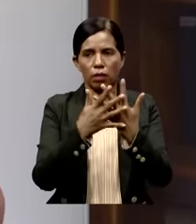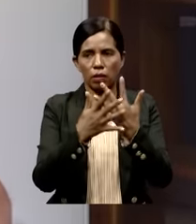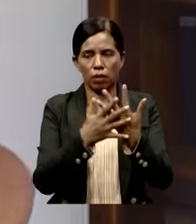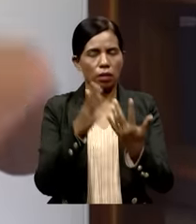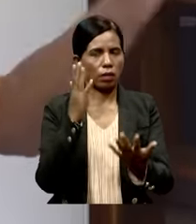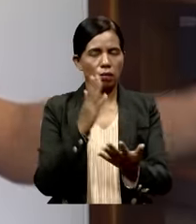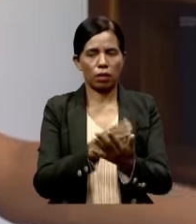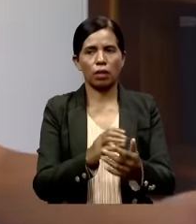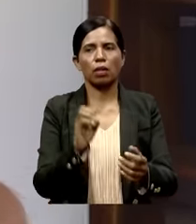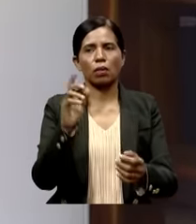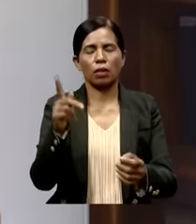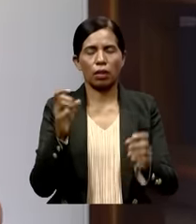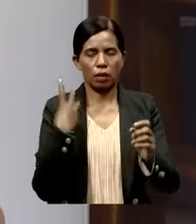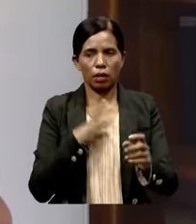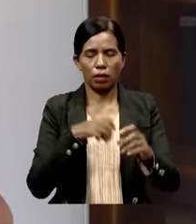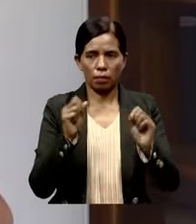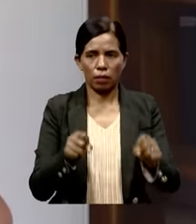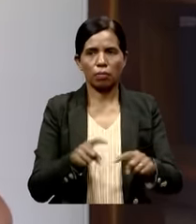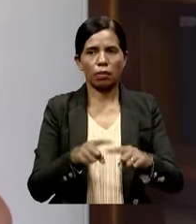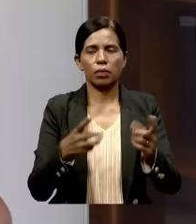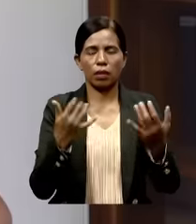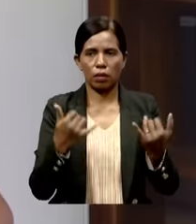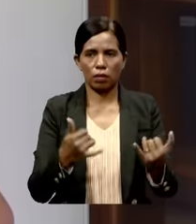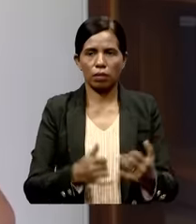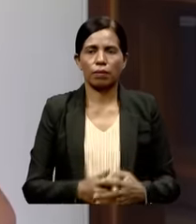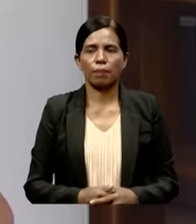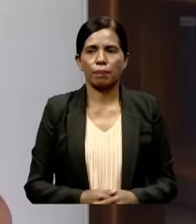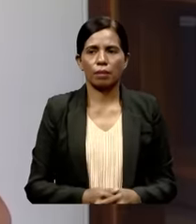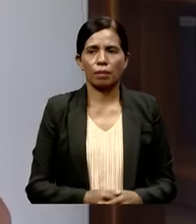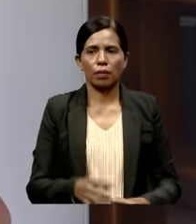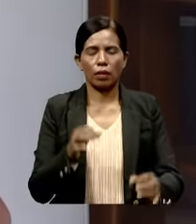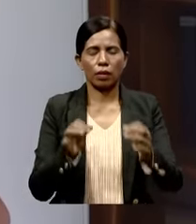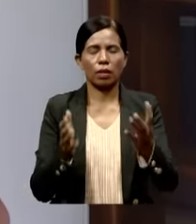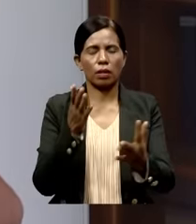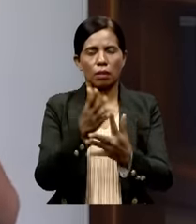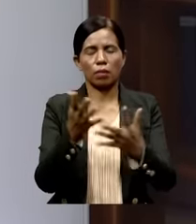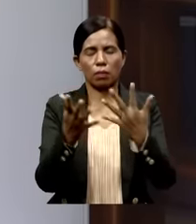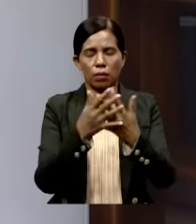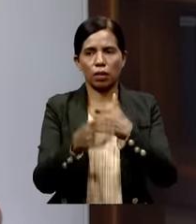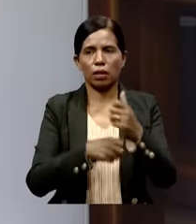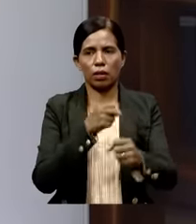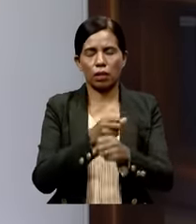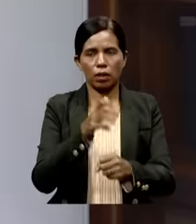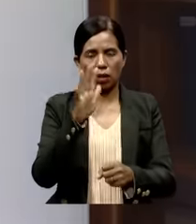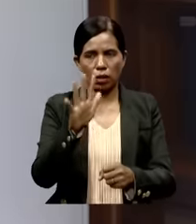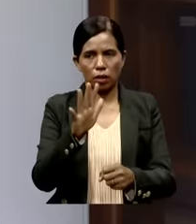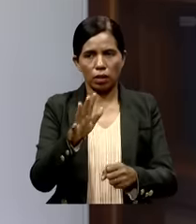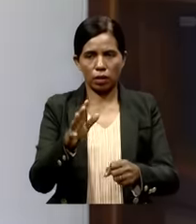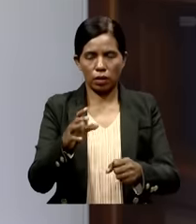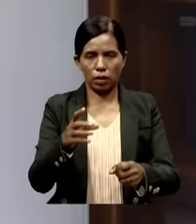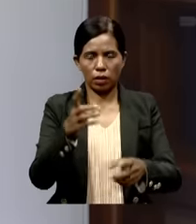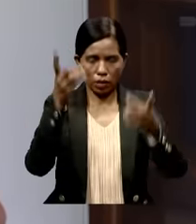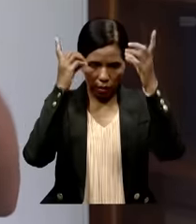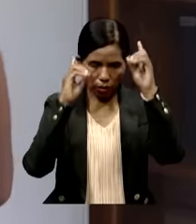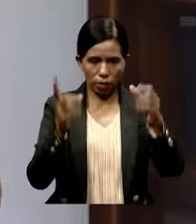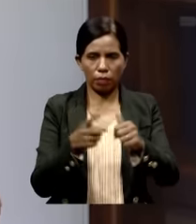ni la pro ok dane bele me bensa agora da down ne se ni pena efetiva tina lime decisão primeira instancia sa